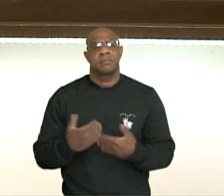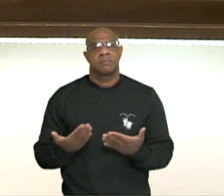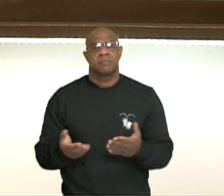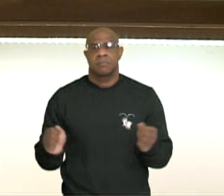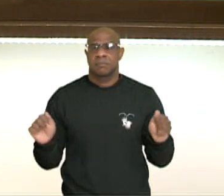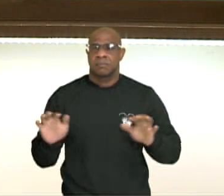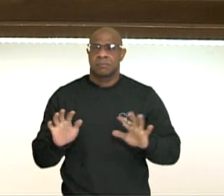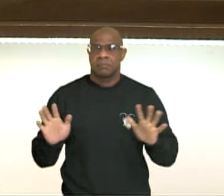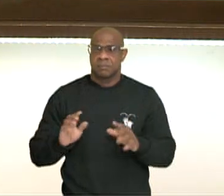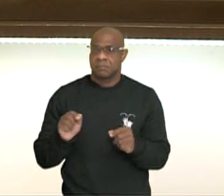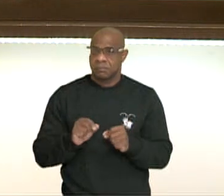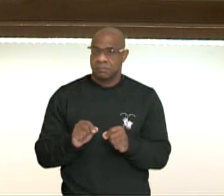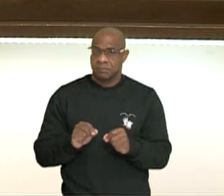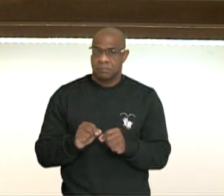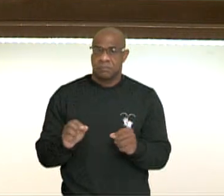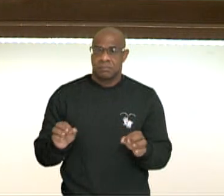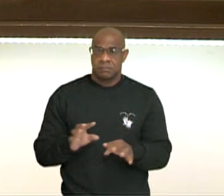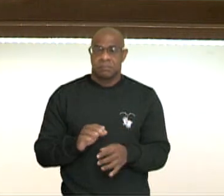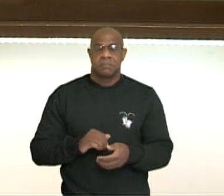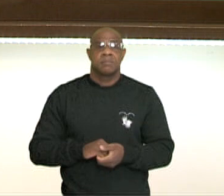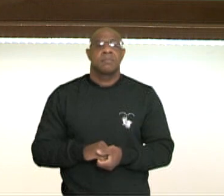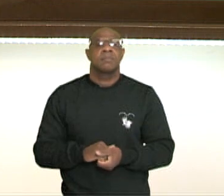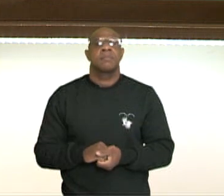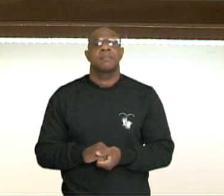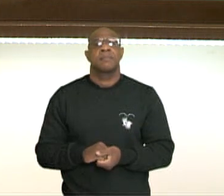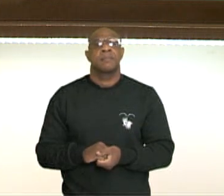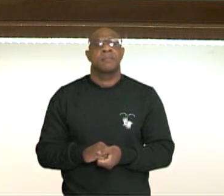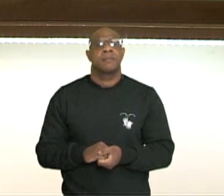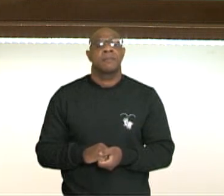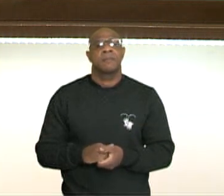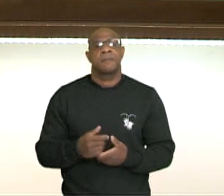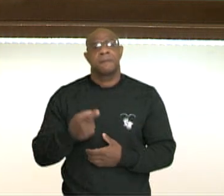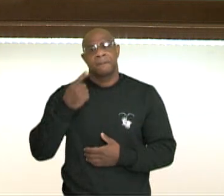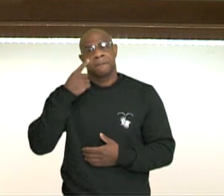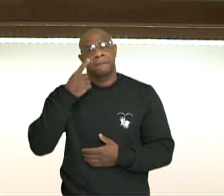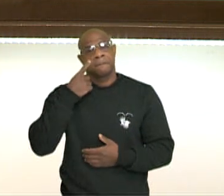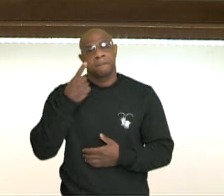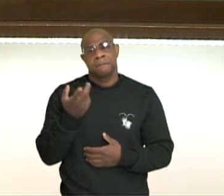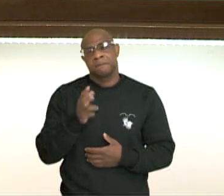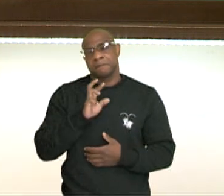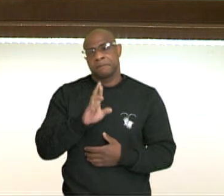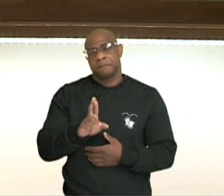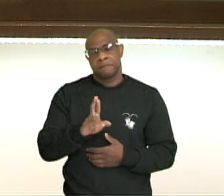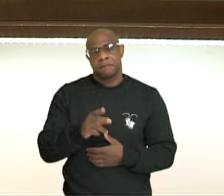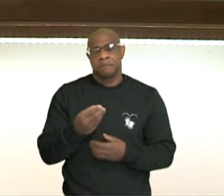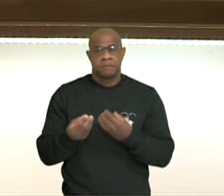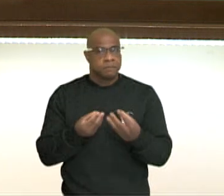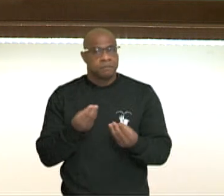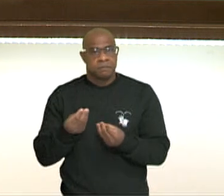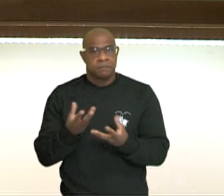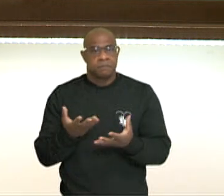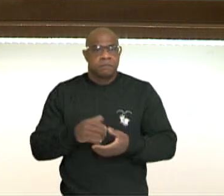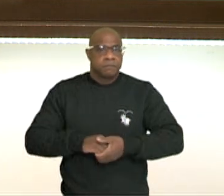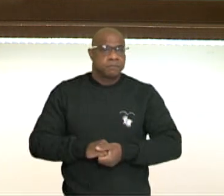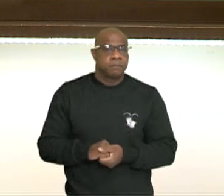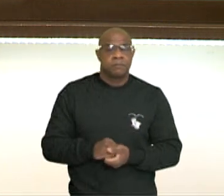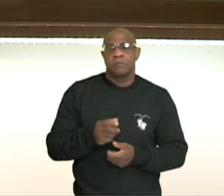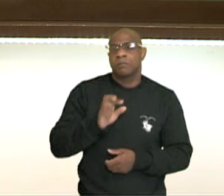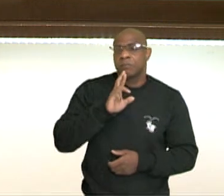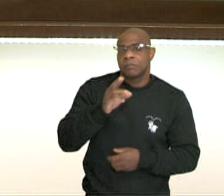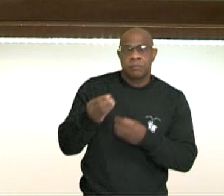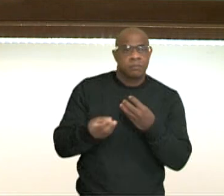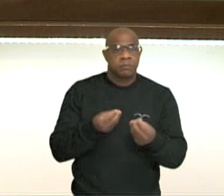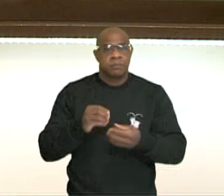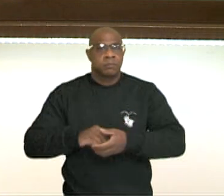Olá! Fez aí? Eu te aguardava aqui com certeza. Vamos gabaritar então e perceber qual é o articulador que conduz